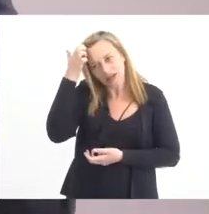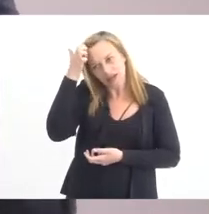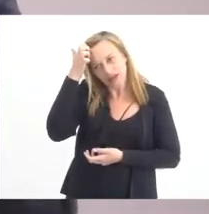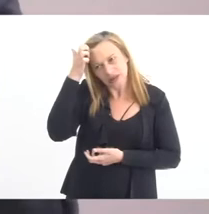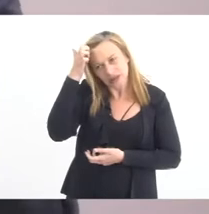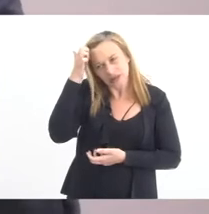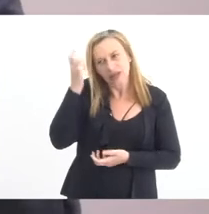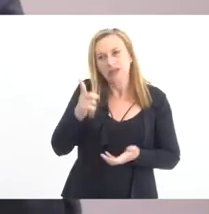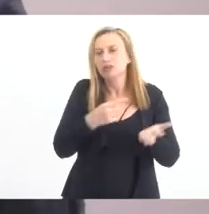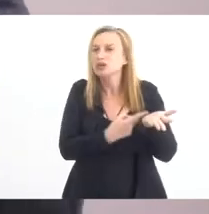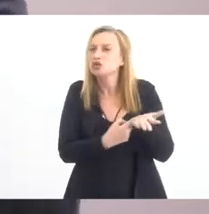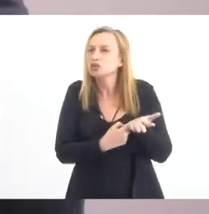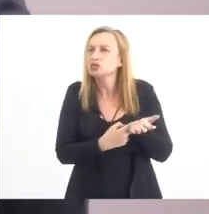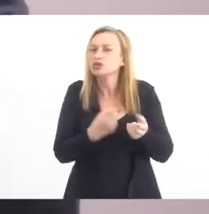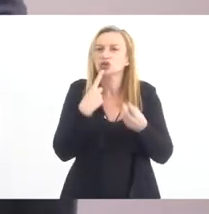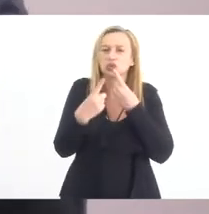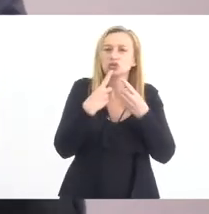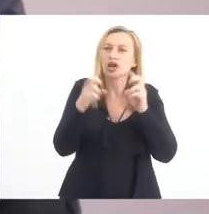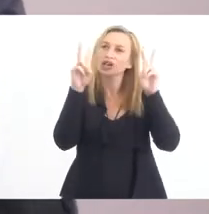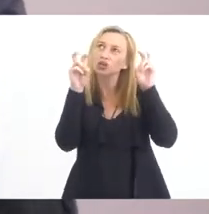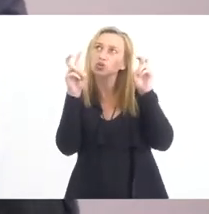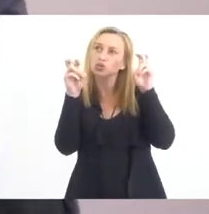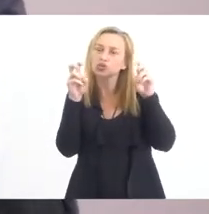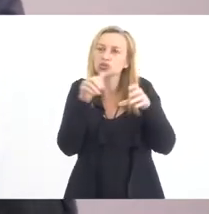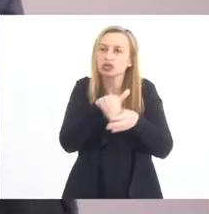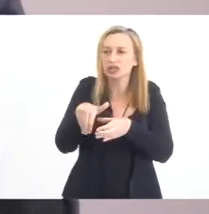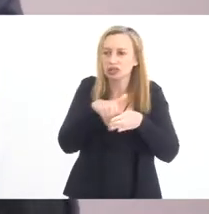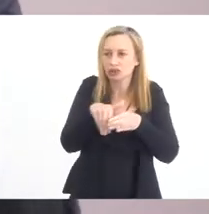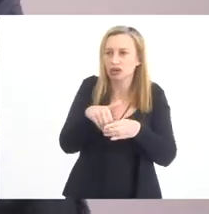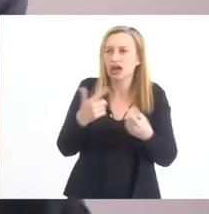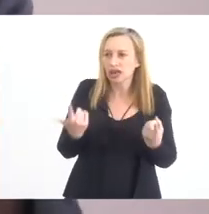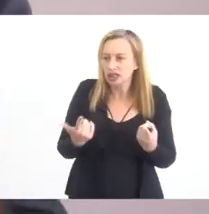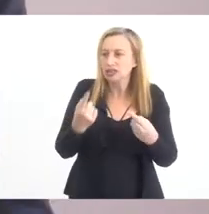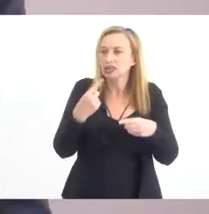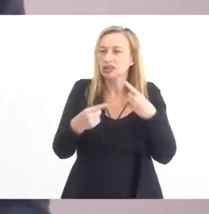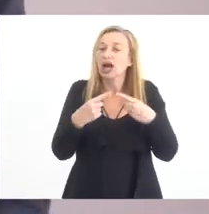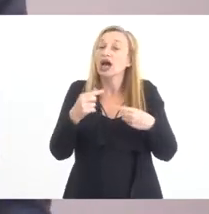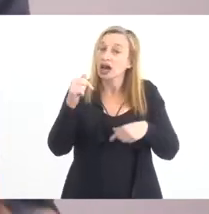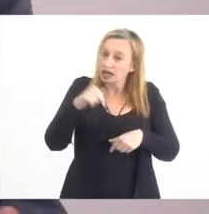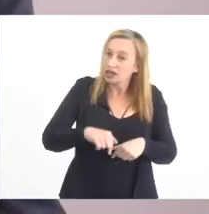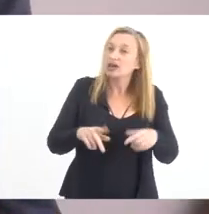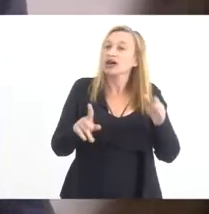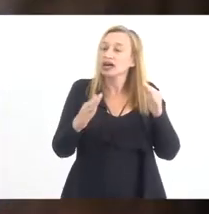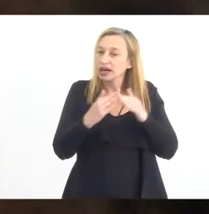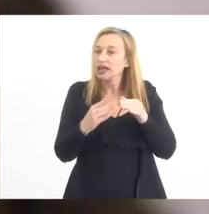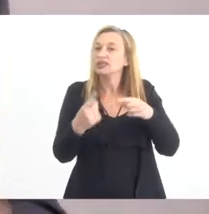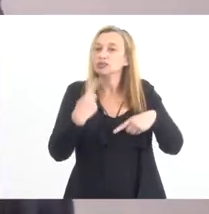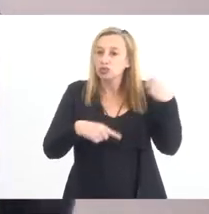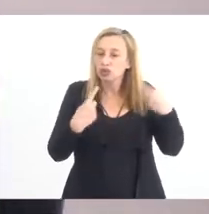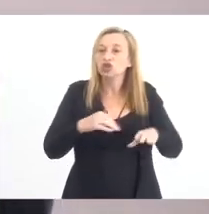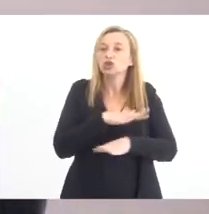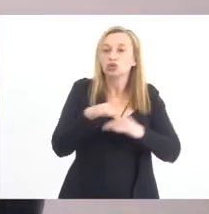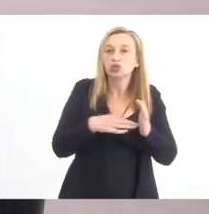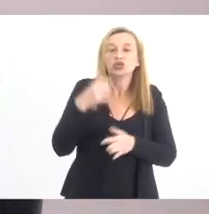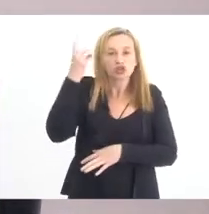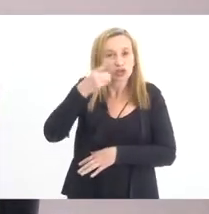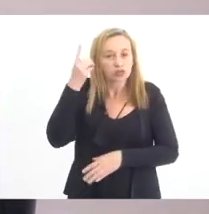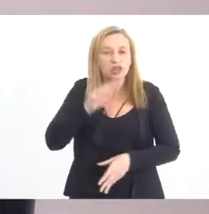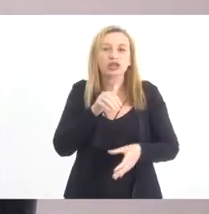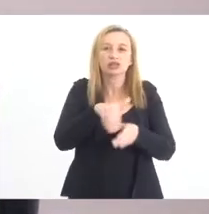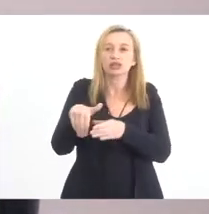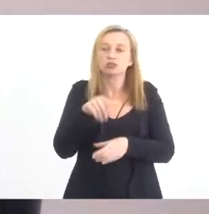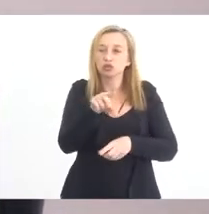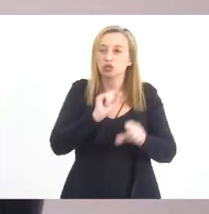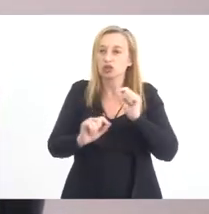ajuda nesse debate envolver questões eleitorais. Obviamente, isso aqui é uma casa política, todos aqui somos deputados, todos os deputados somos eleitos,